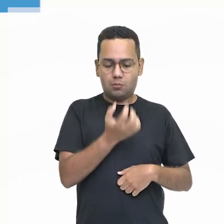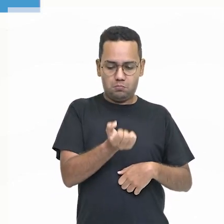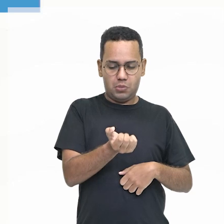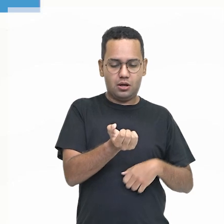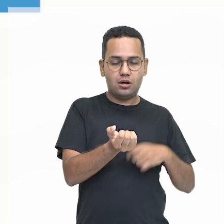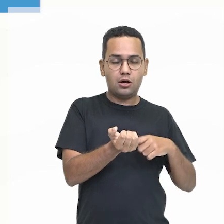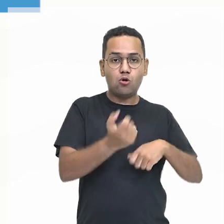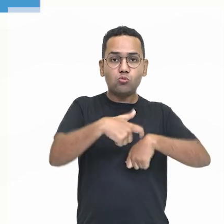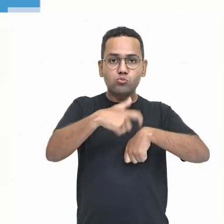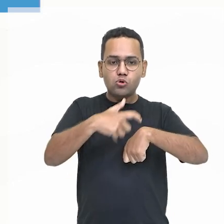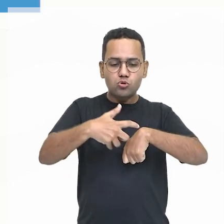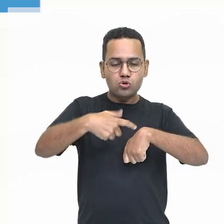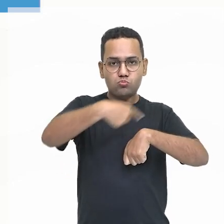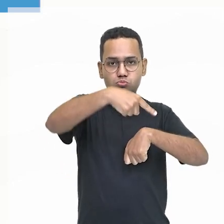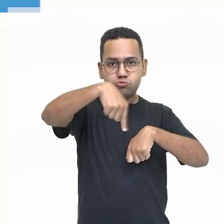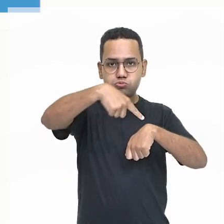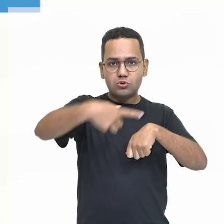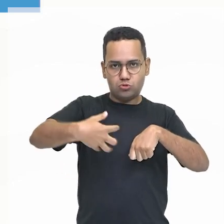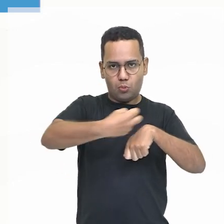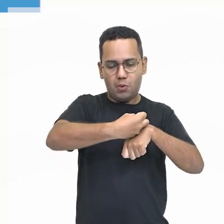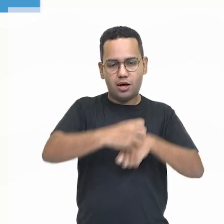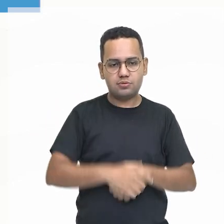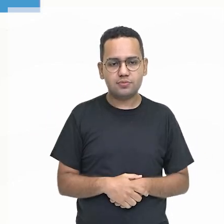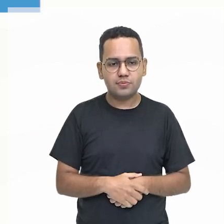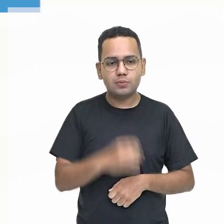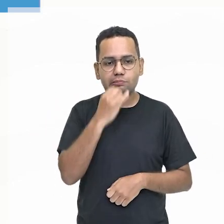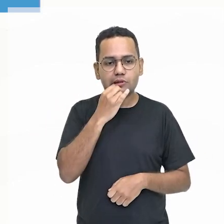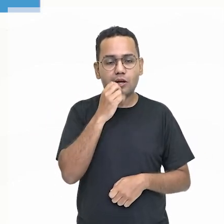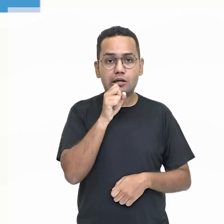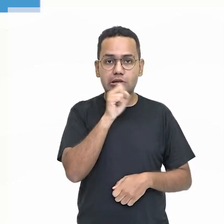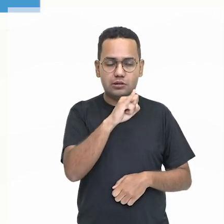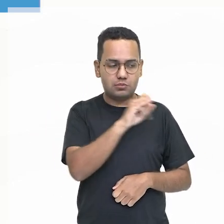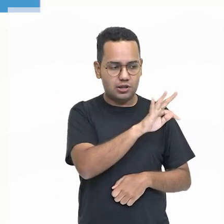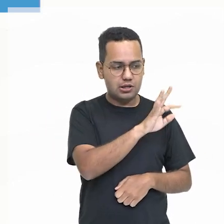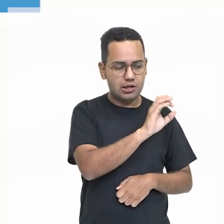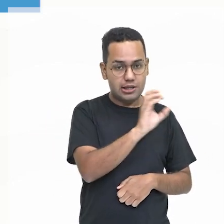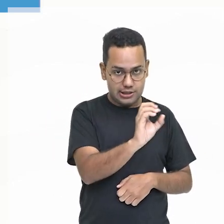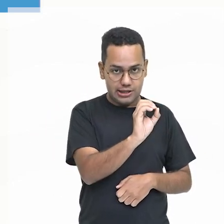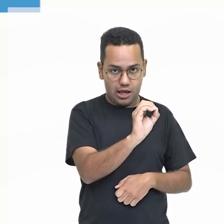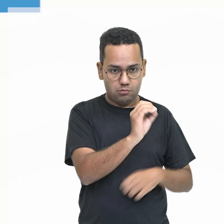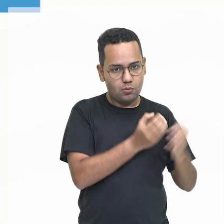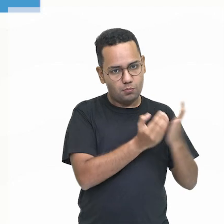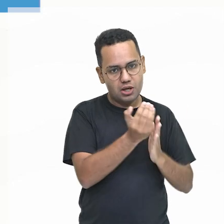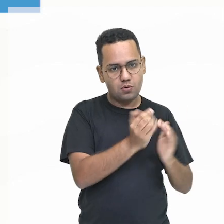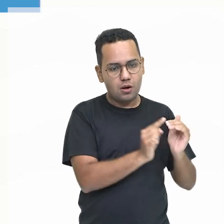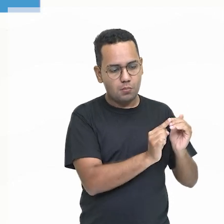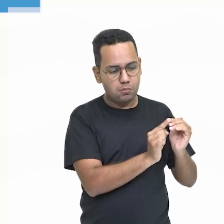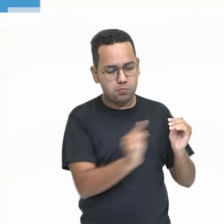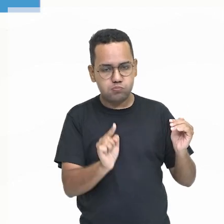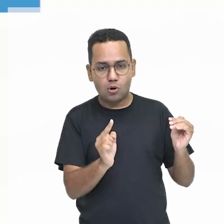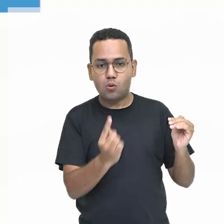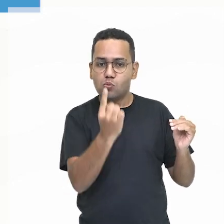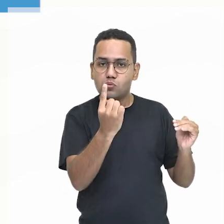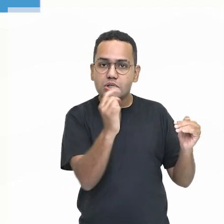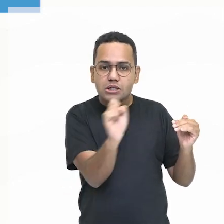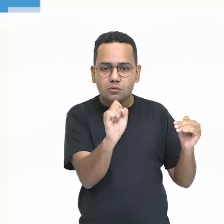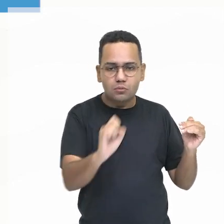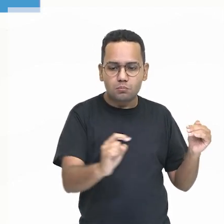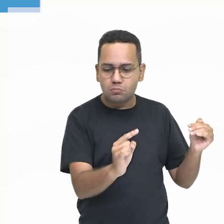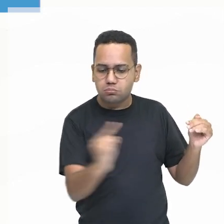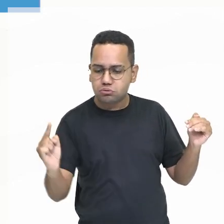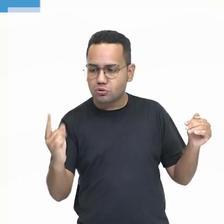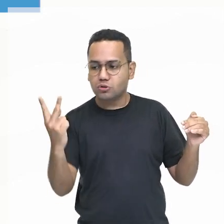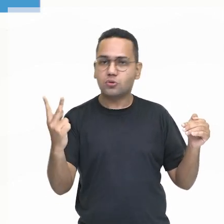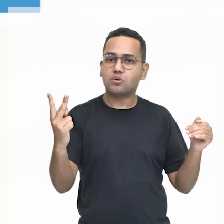zero Quando ele estava na posição zero se passou um segundo e quando ele chegou na posição três se passaram